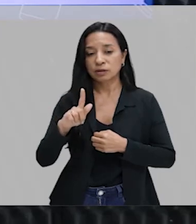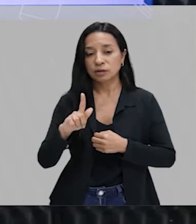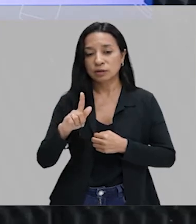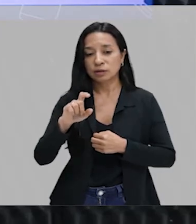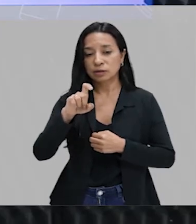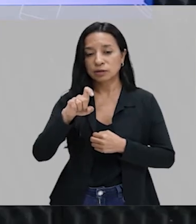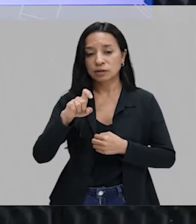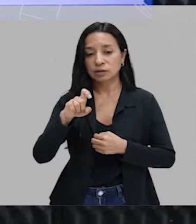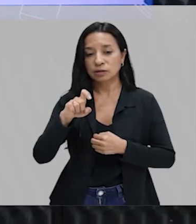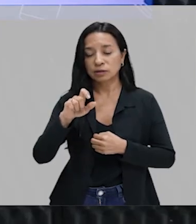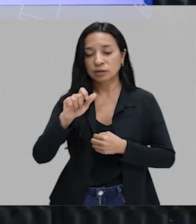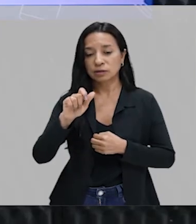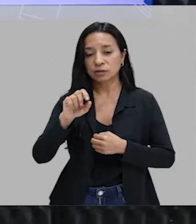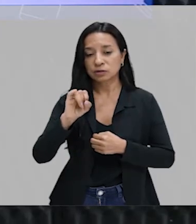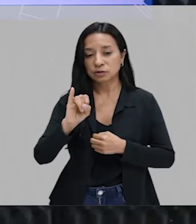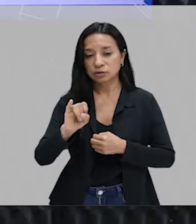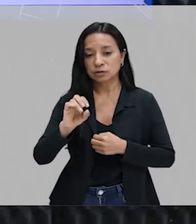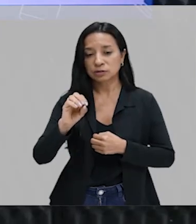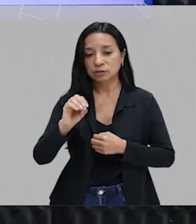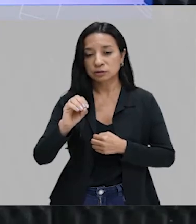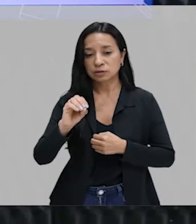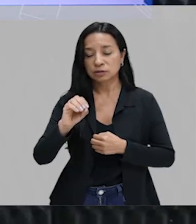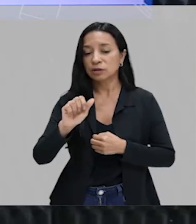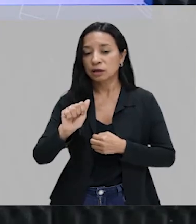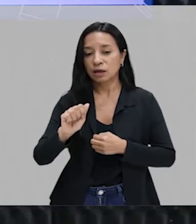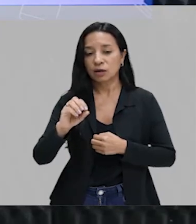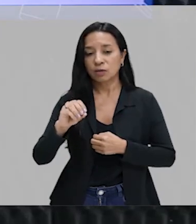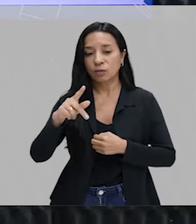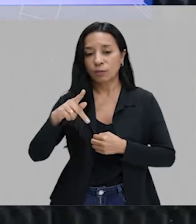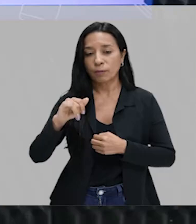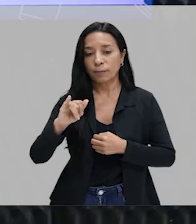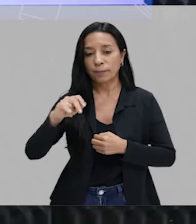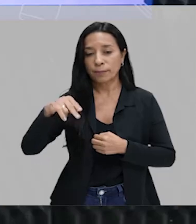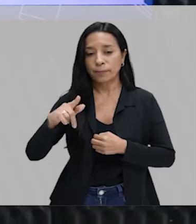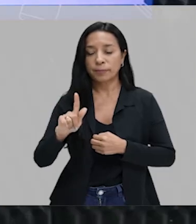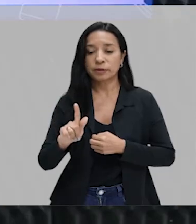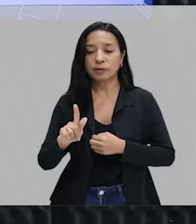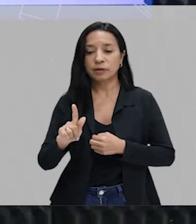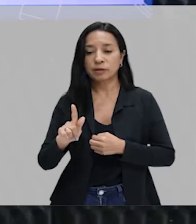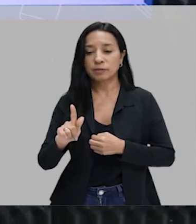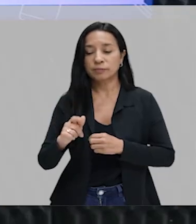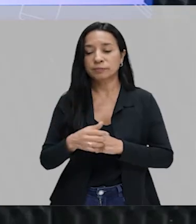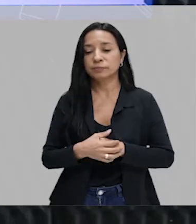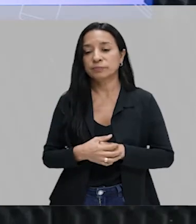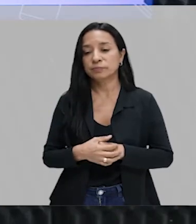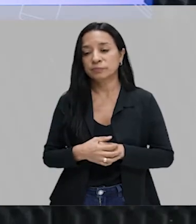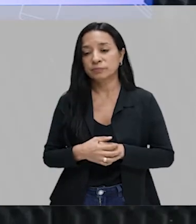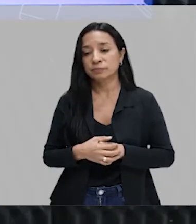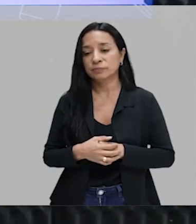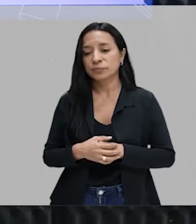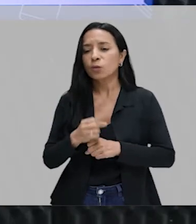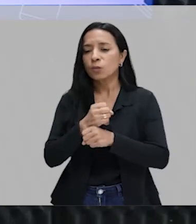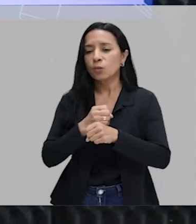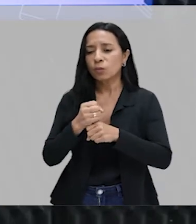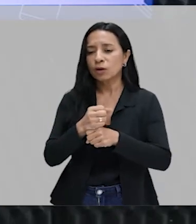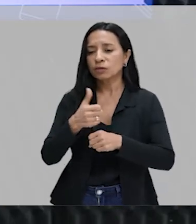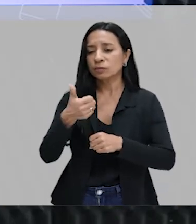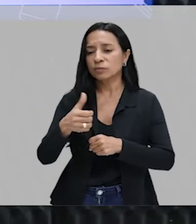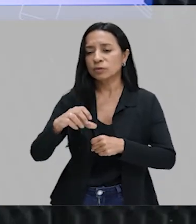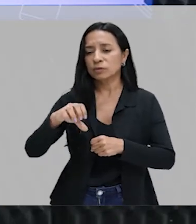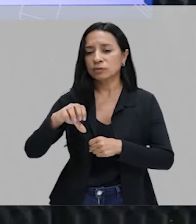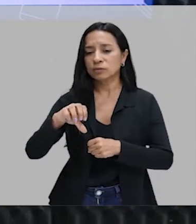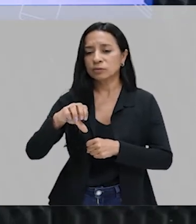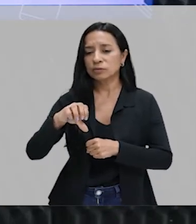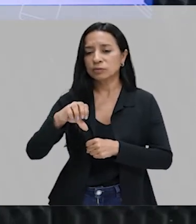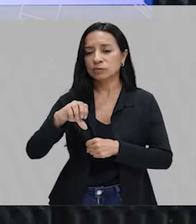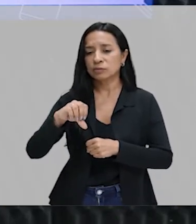de 1977, né? Já no final da década de 70. Esse discurso, na verdade, mostra que